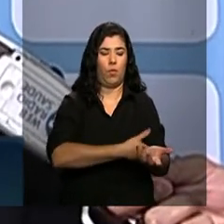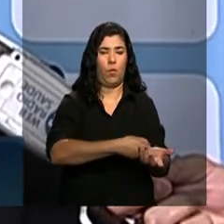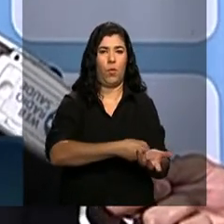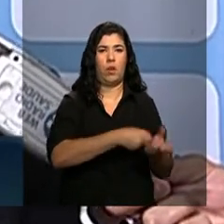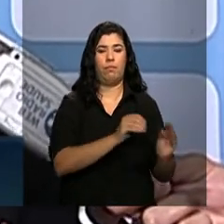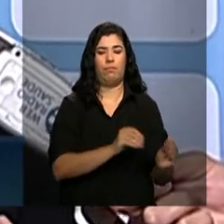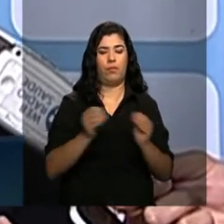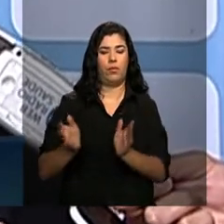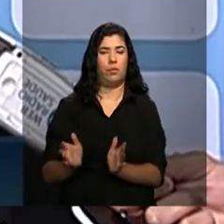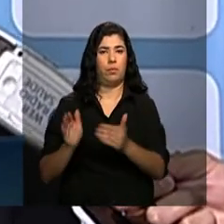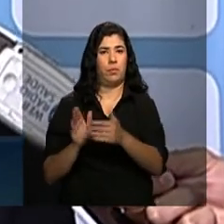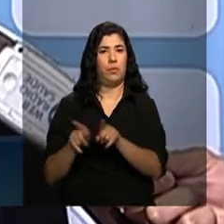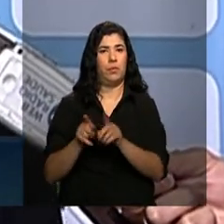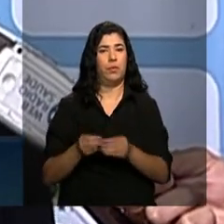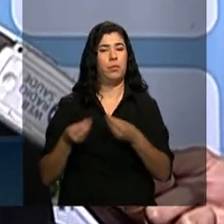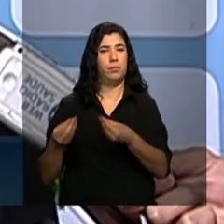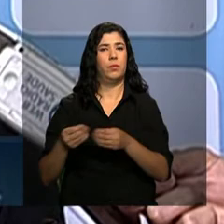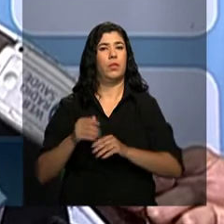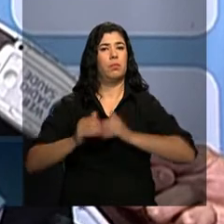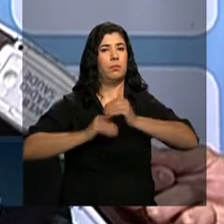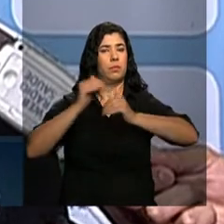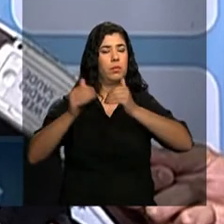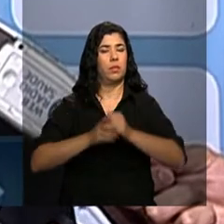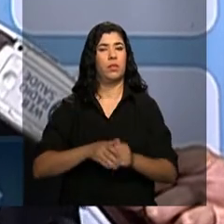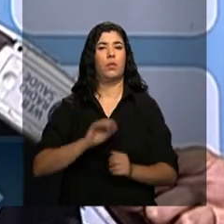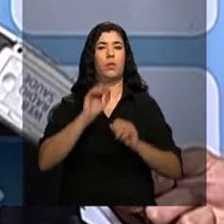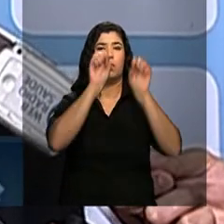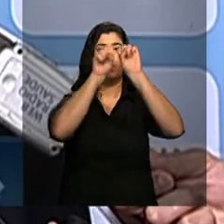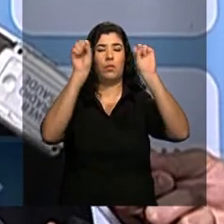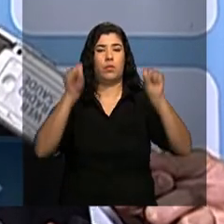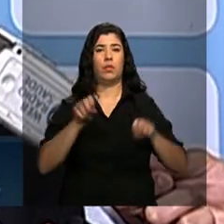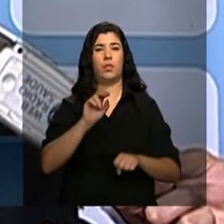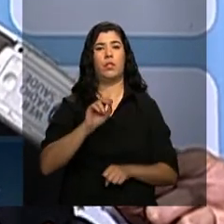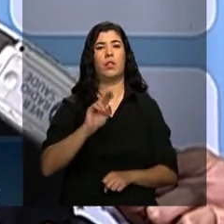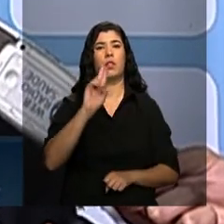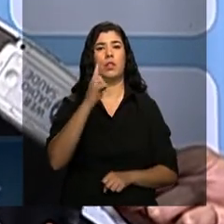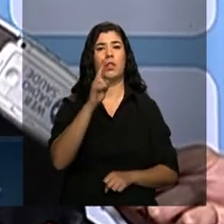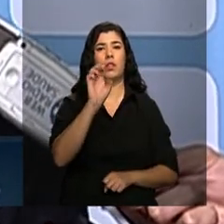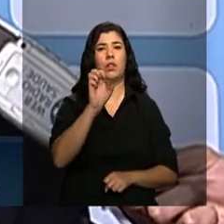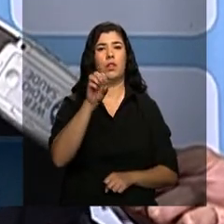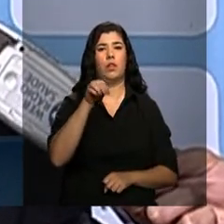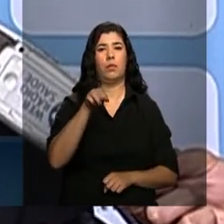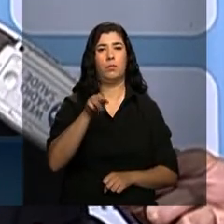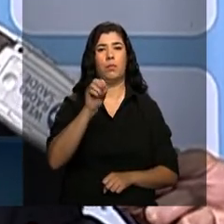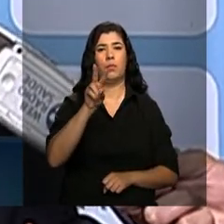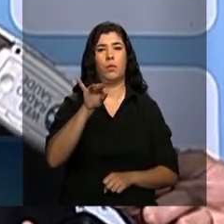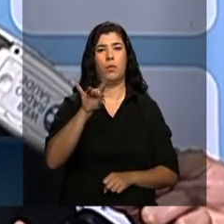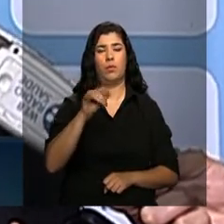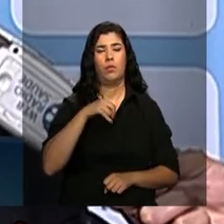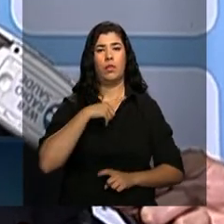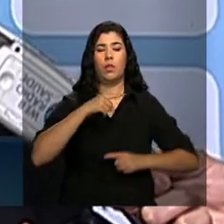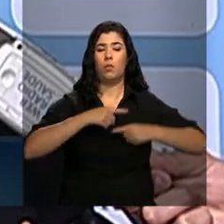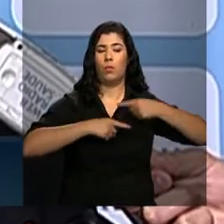Vida, que na verdade, progressivamente, ele vai se compor com todo o ciclo do sangue